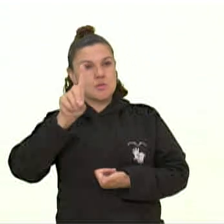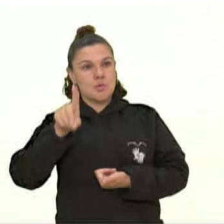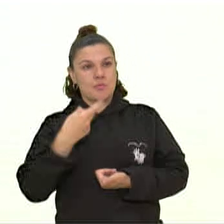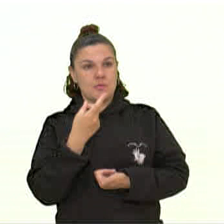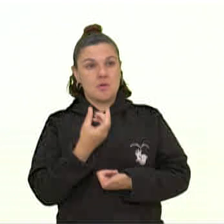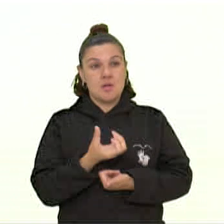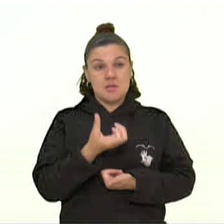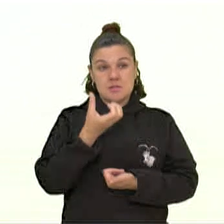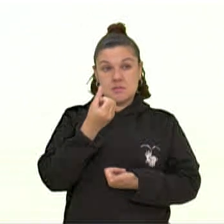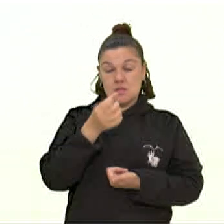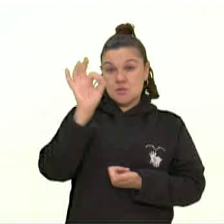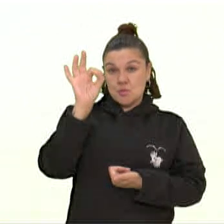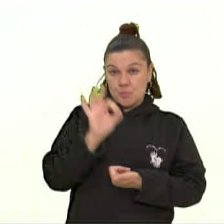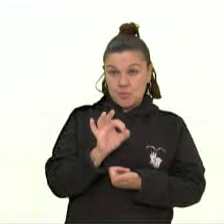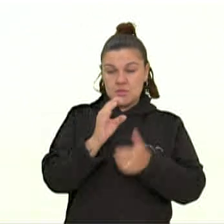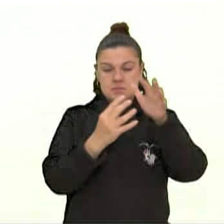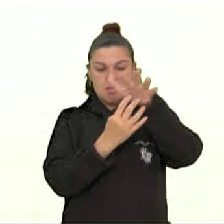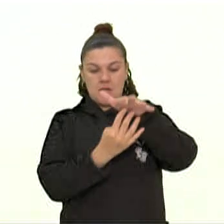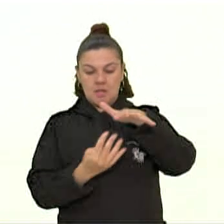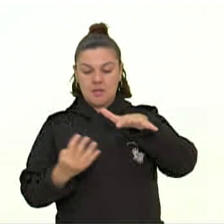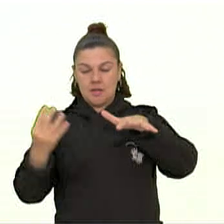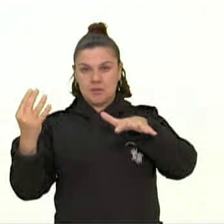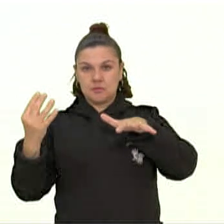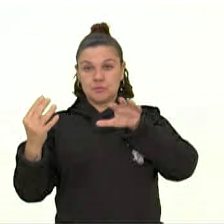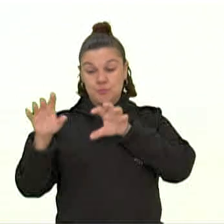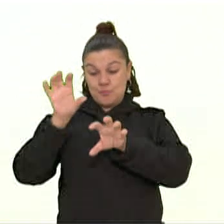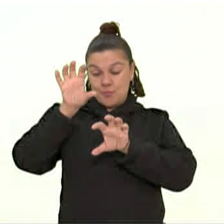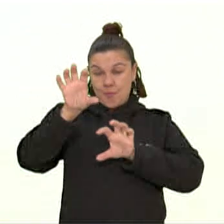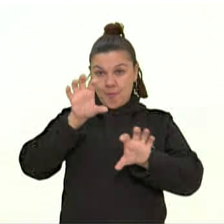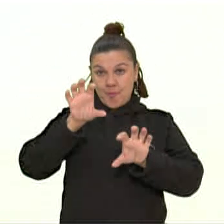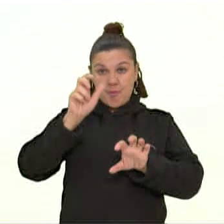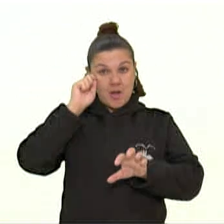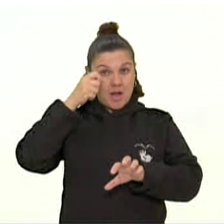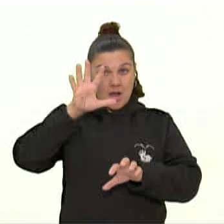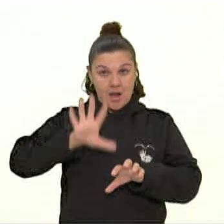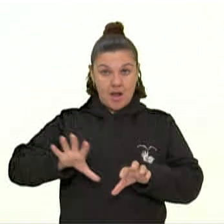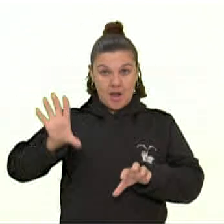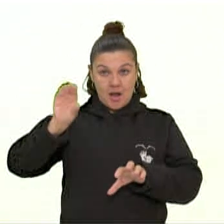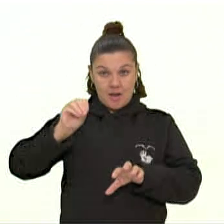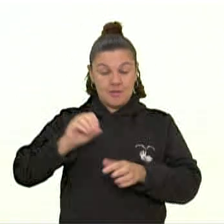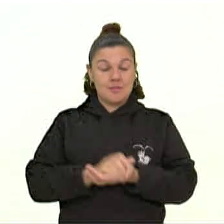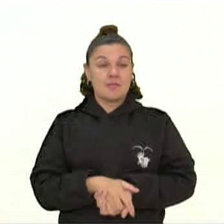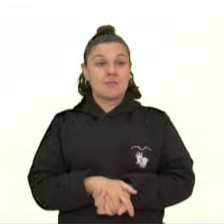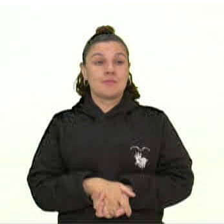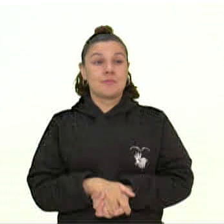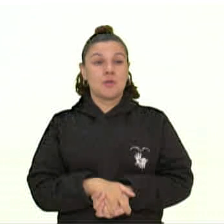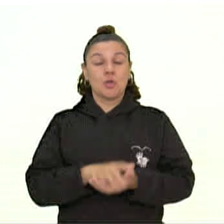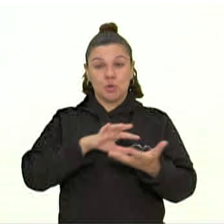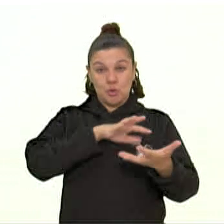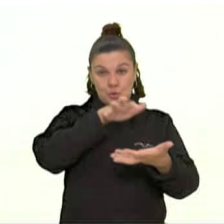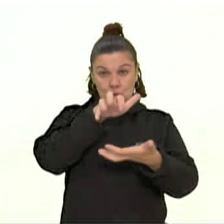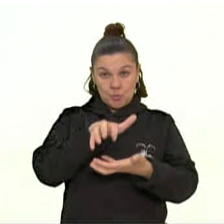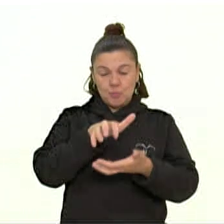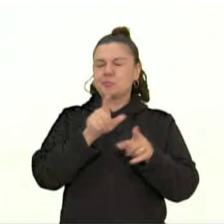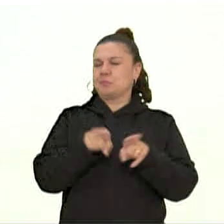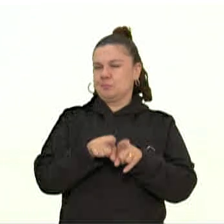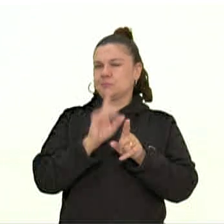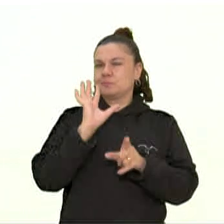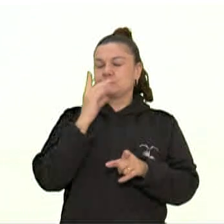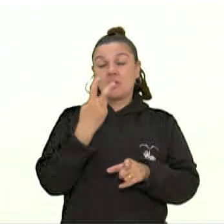65,6% do fluxo migratório intra-regional dentro do território, no mundo todo isso